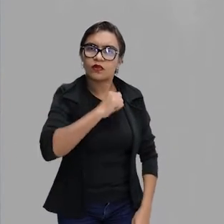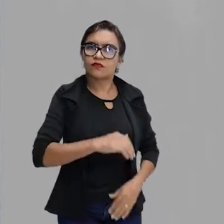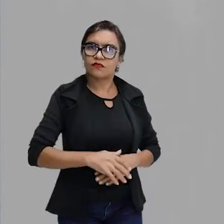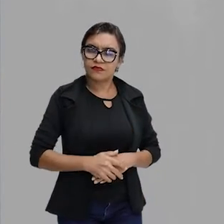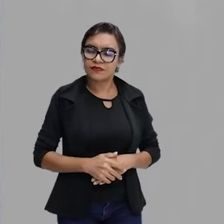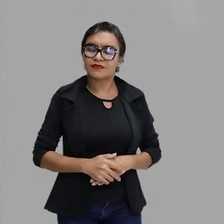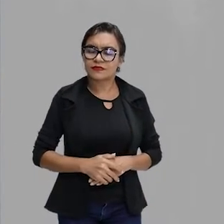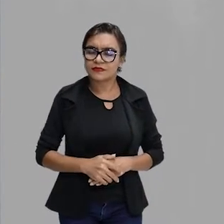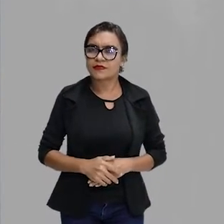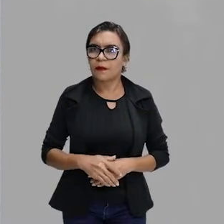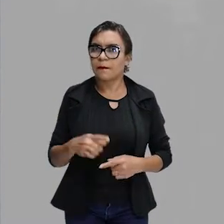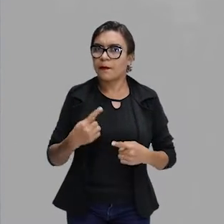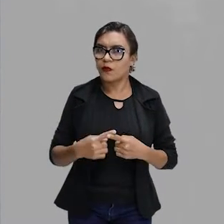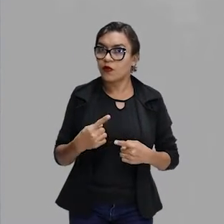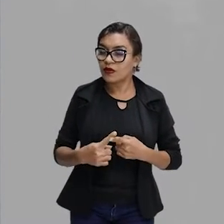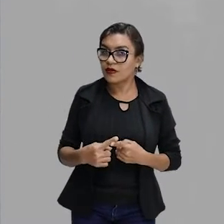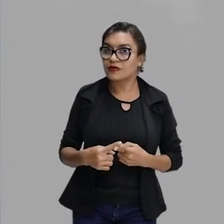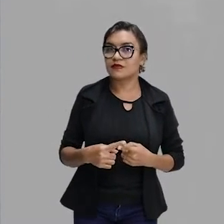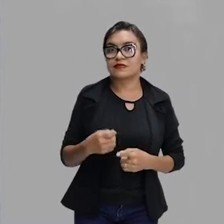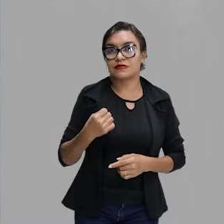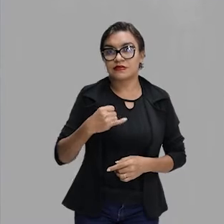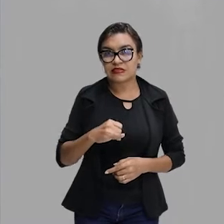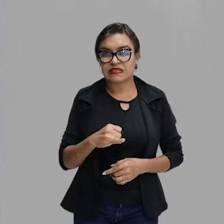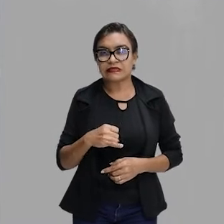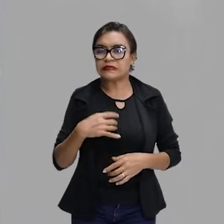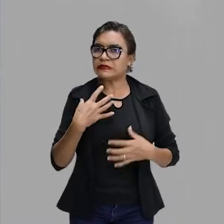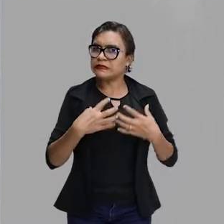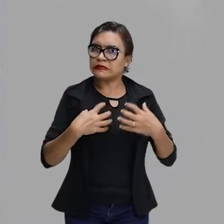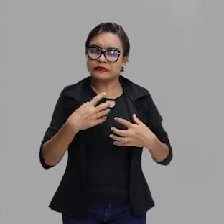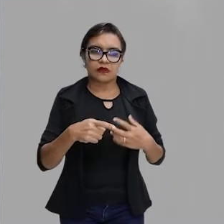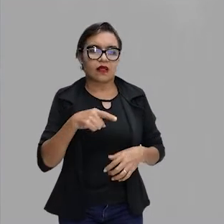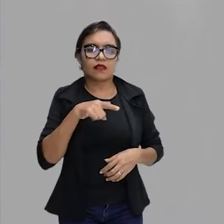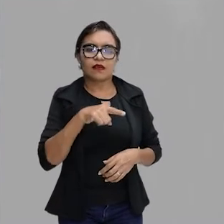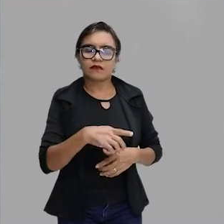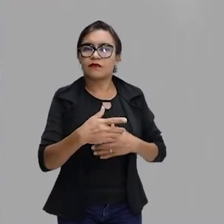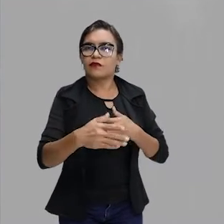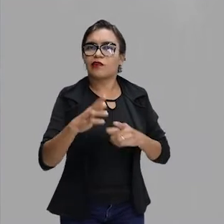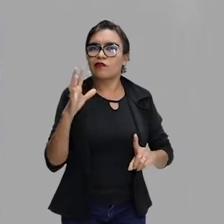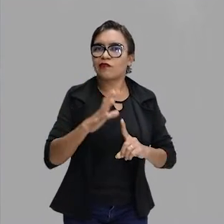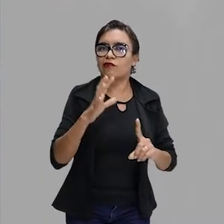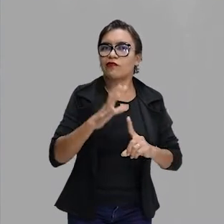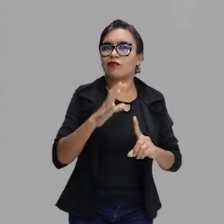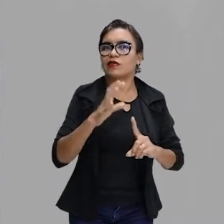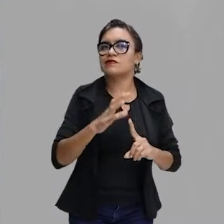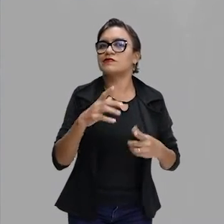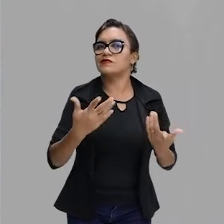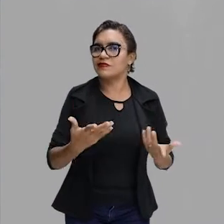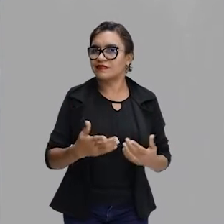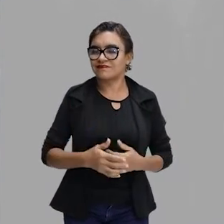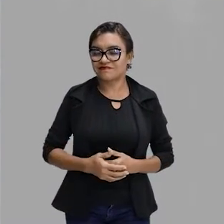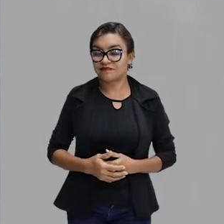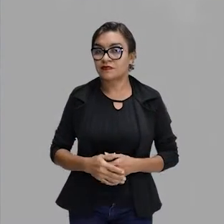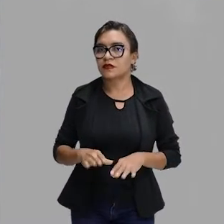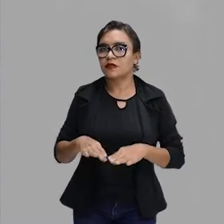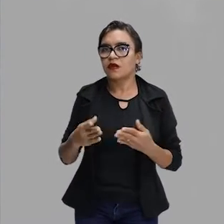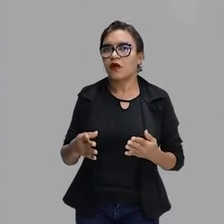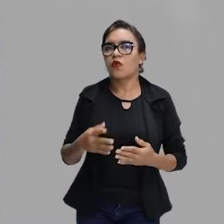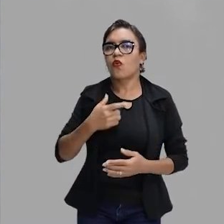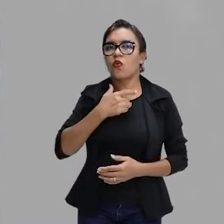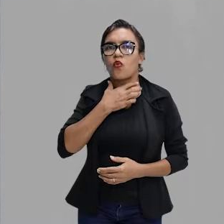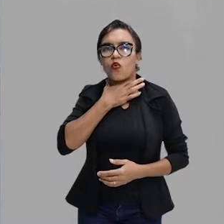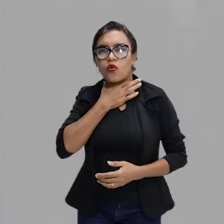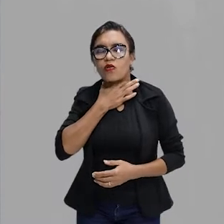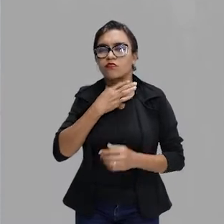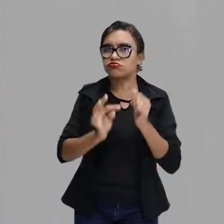disso vai afetar o quê? A qualidade do seu produto final. Né? Então, por exemplo, tem essa coleira que vai medir temperatura, movimento